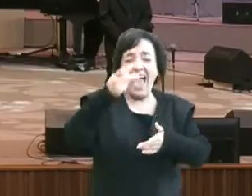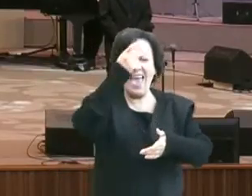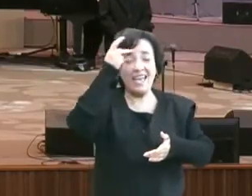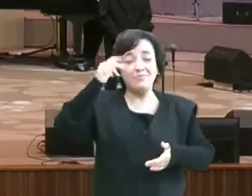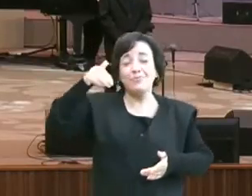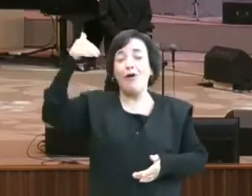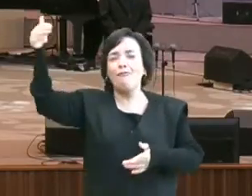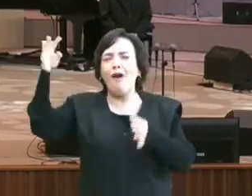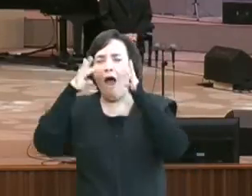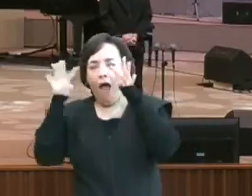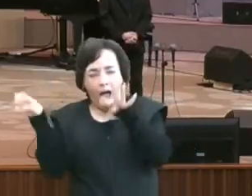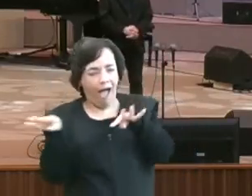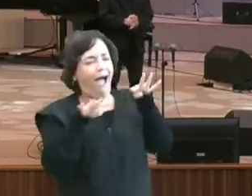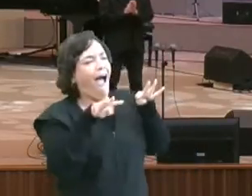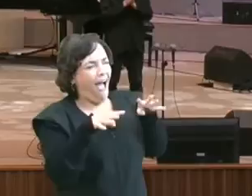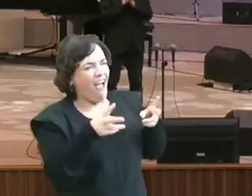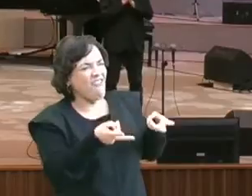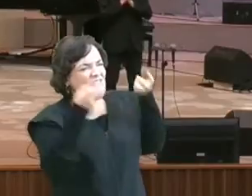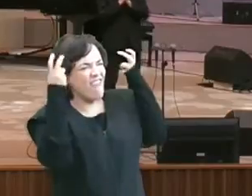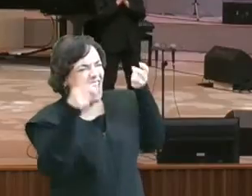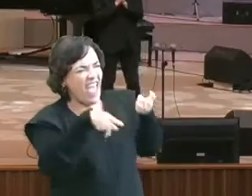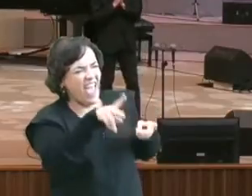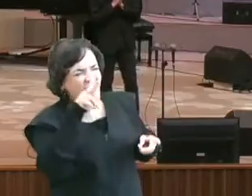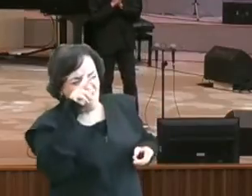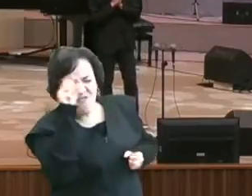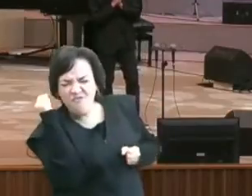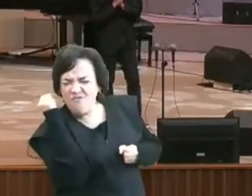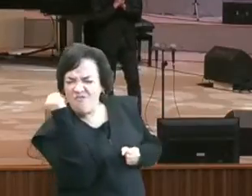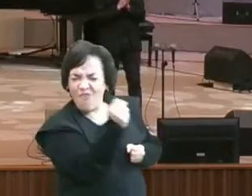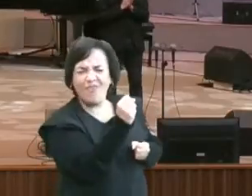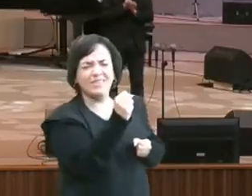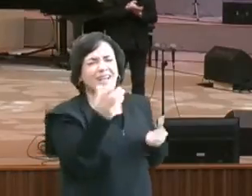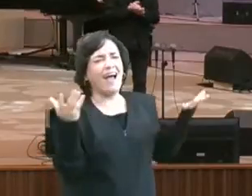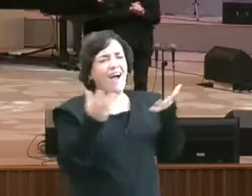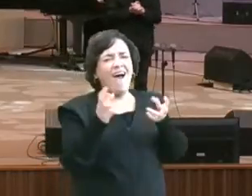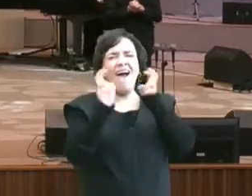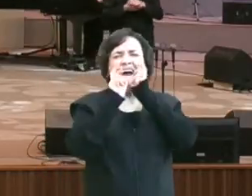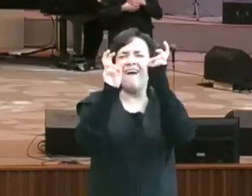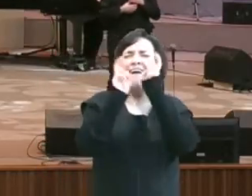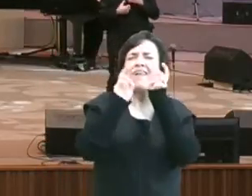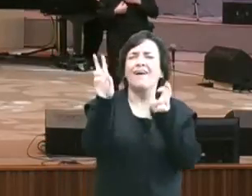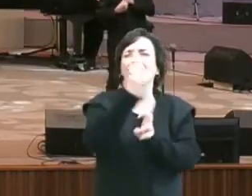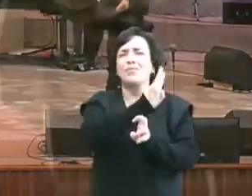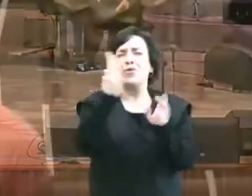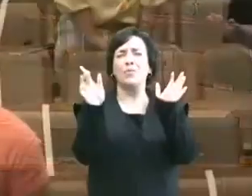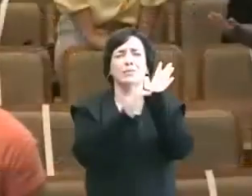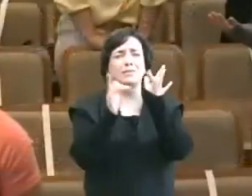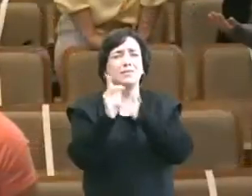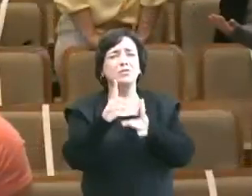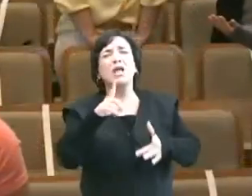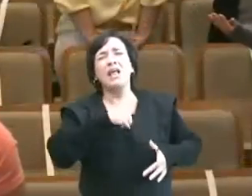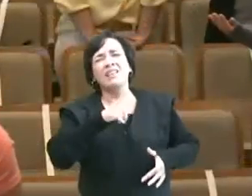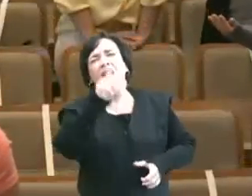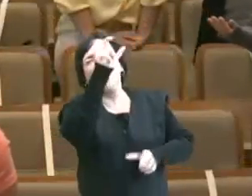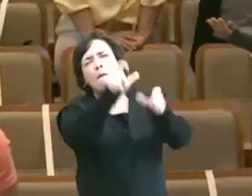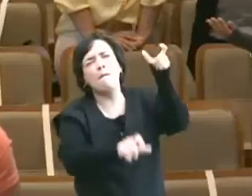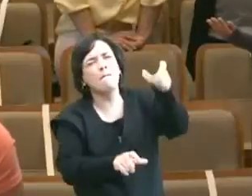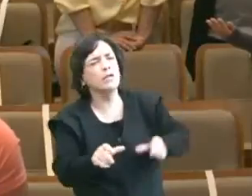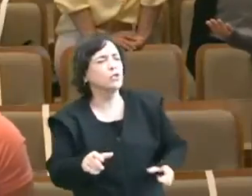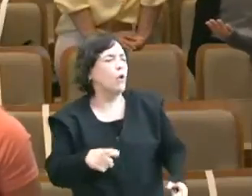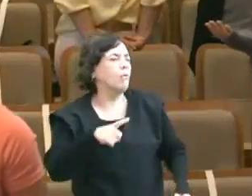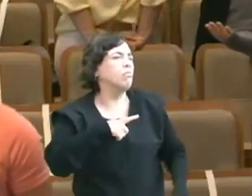possam correr mais do que cavalos. Pai, eu quero clamar agora em nome de Jesus. Existem irmãos que estão passando provas